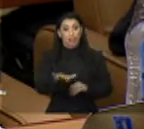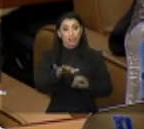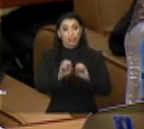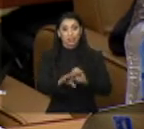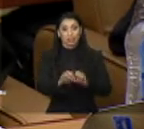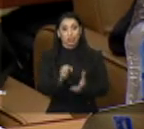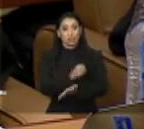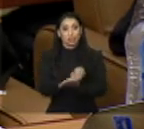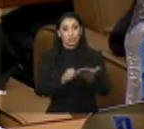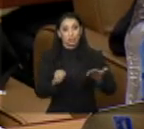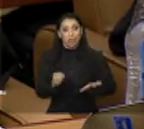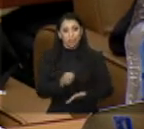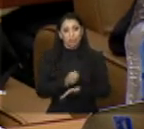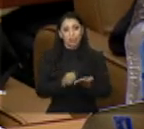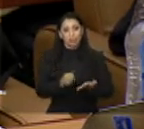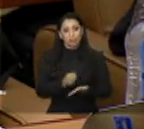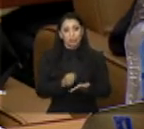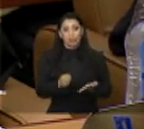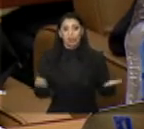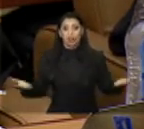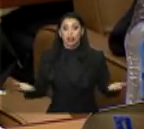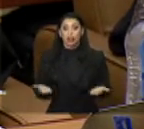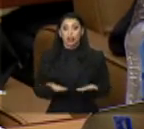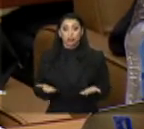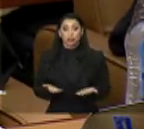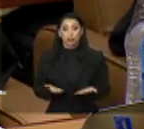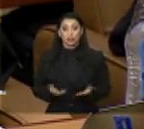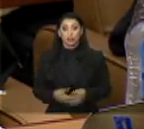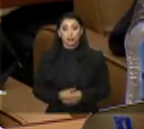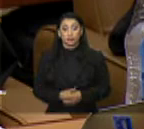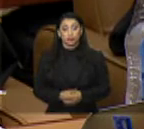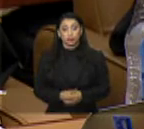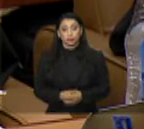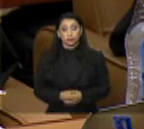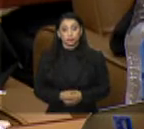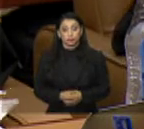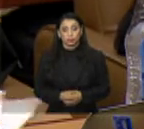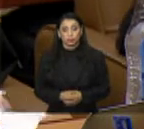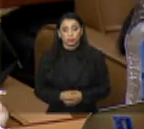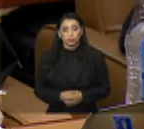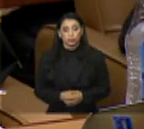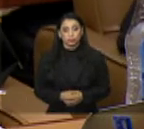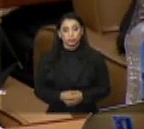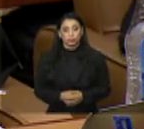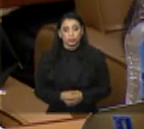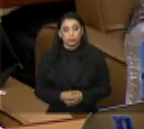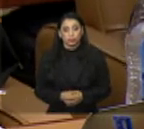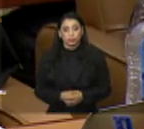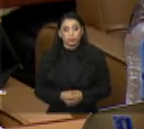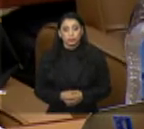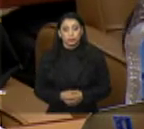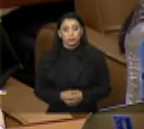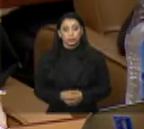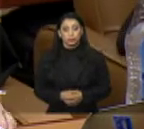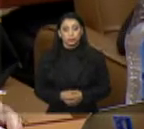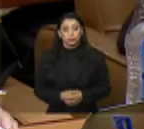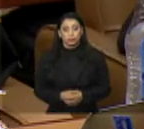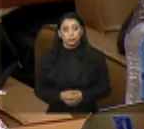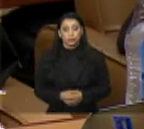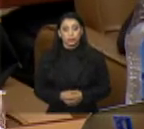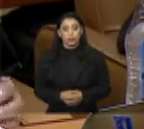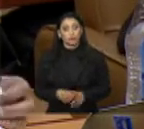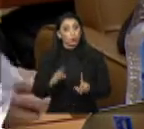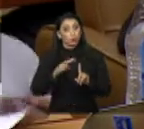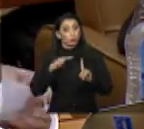Básica e eu agora gostaria de enfrentar a questão do ponto de